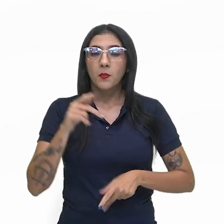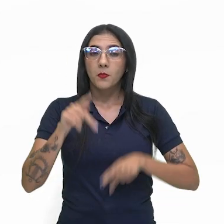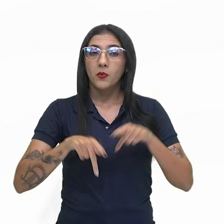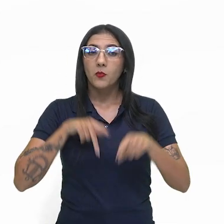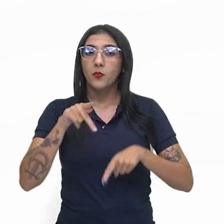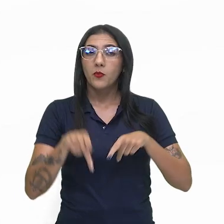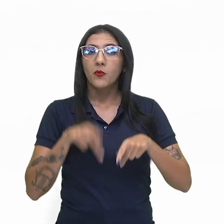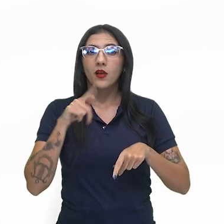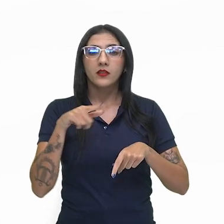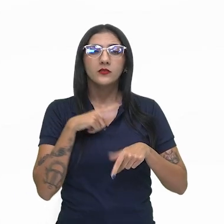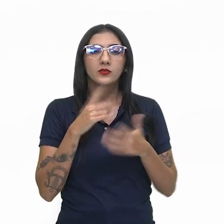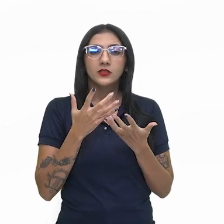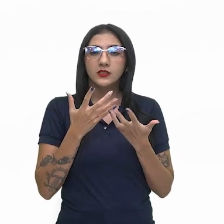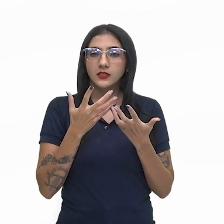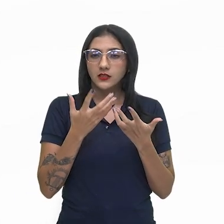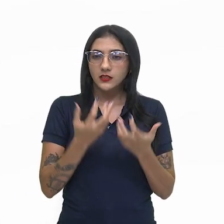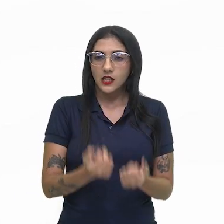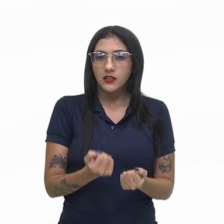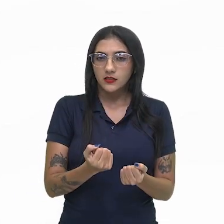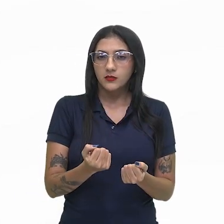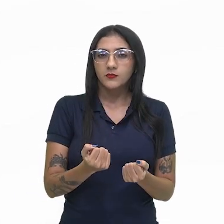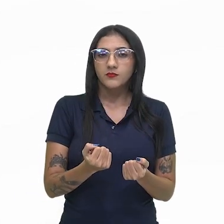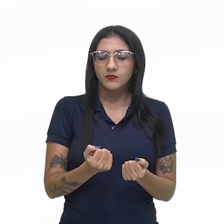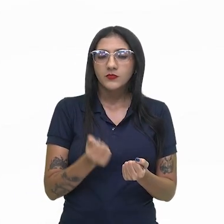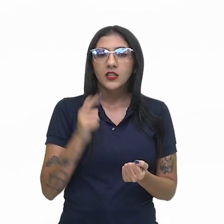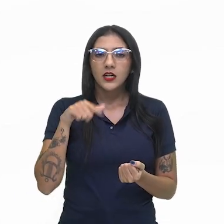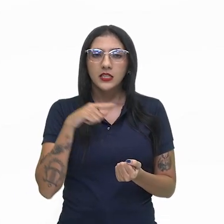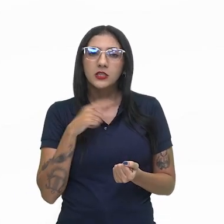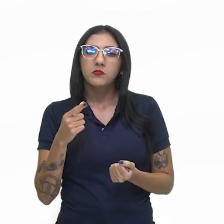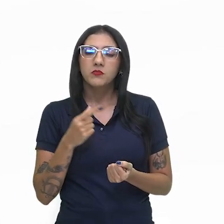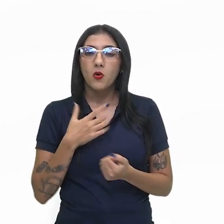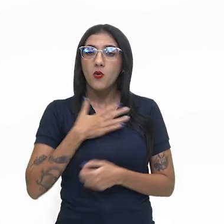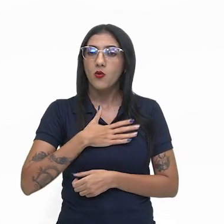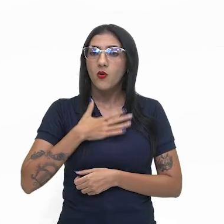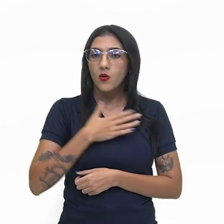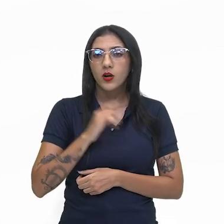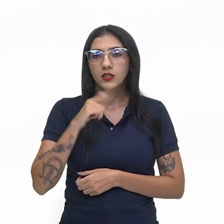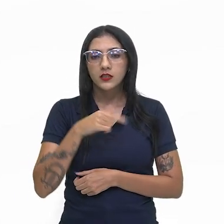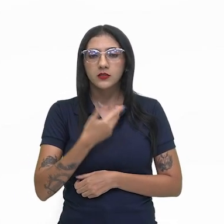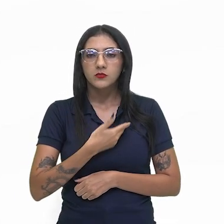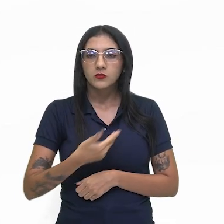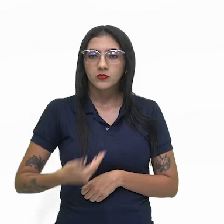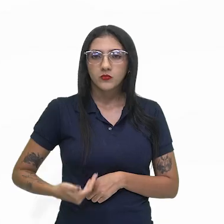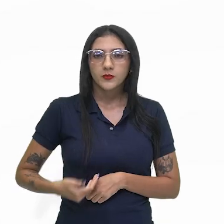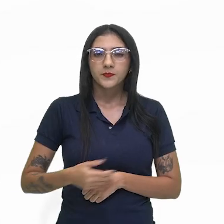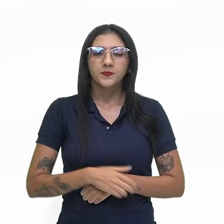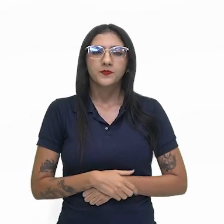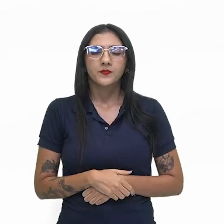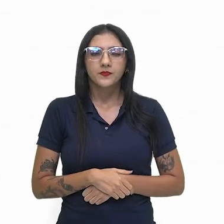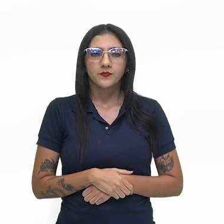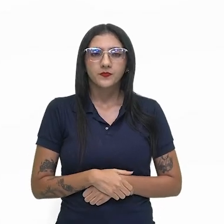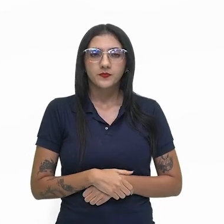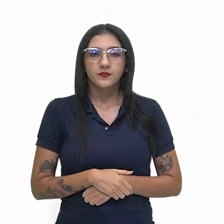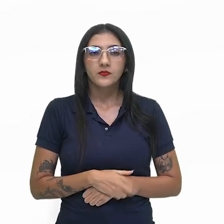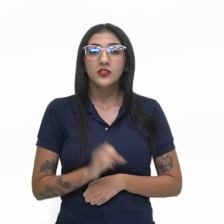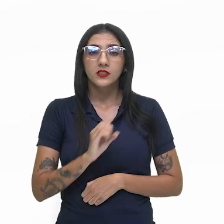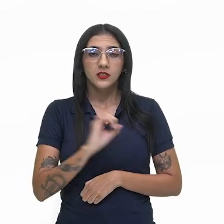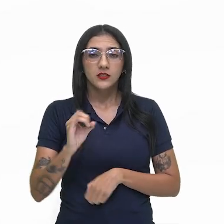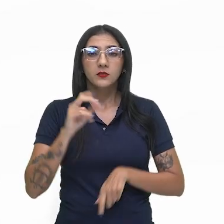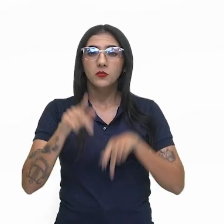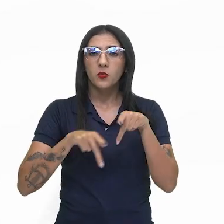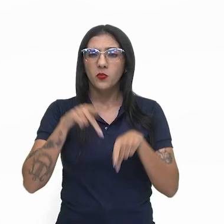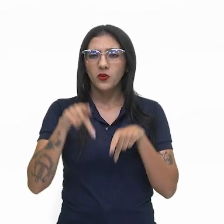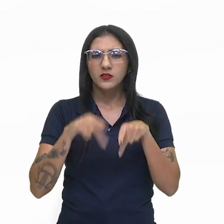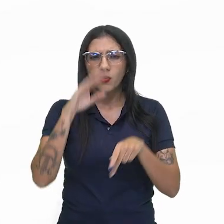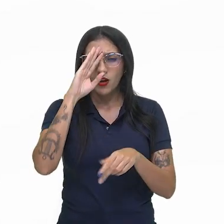povo aceita esse poder, o povo reconhece esse poder como justo. Então, quando a população